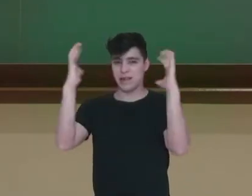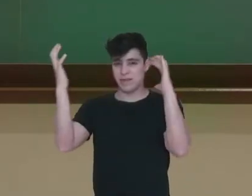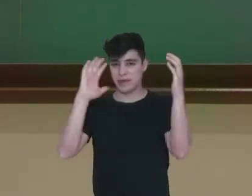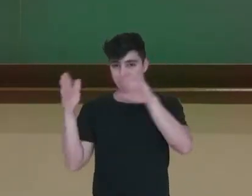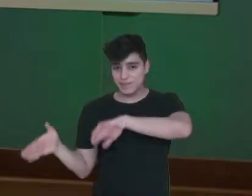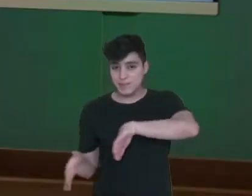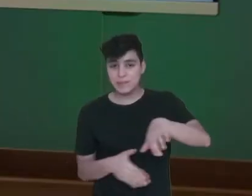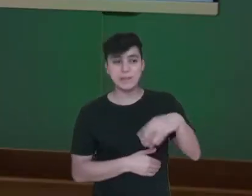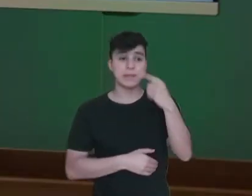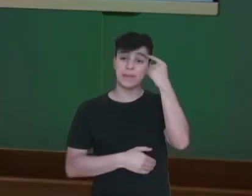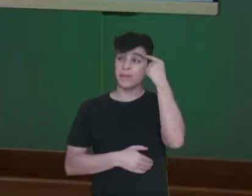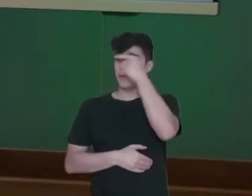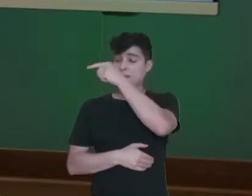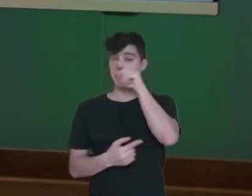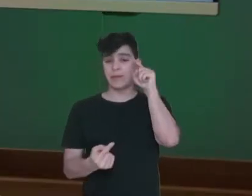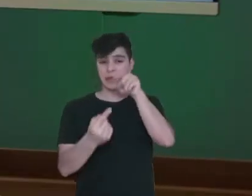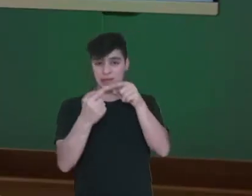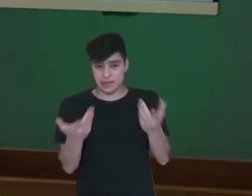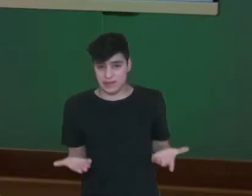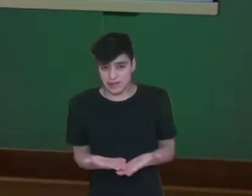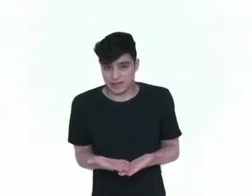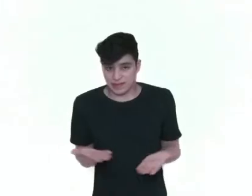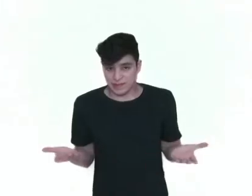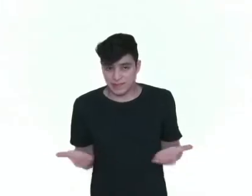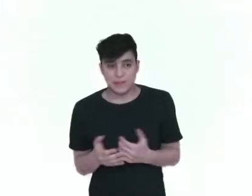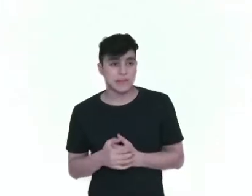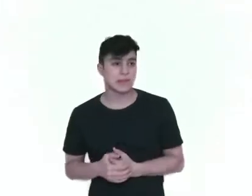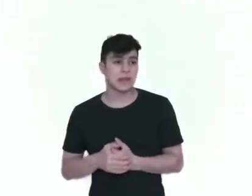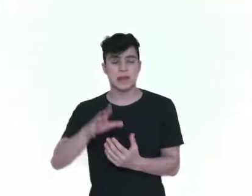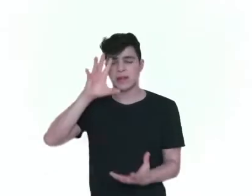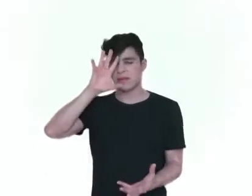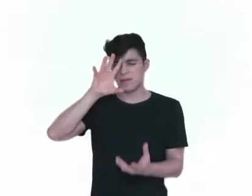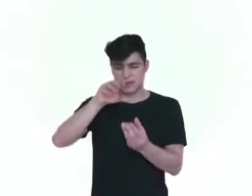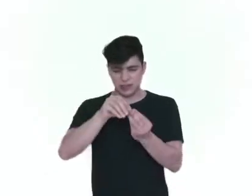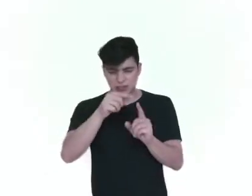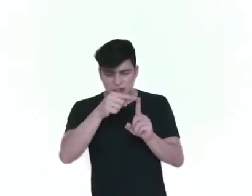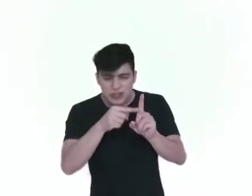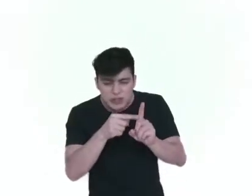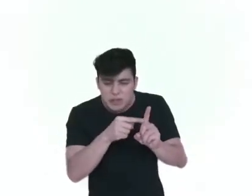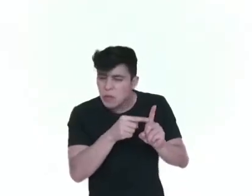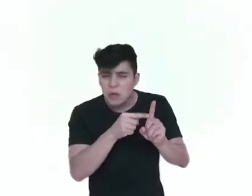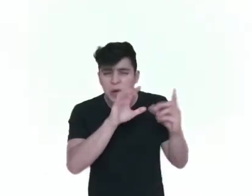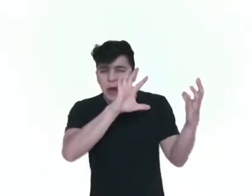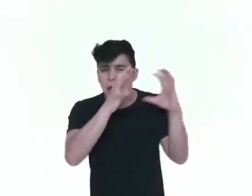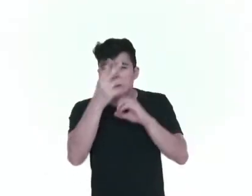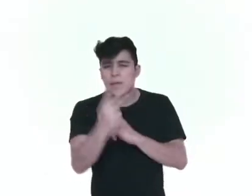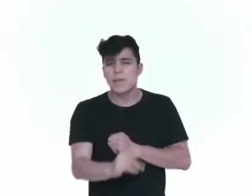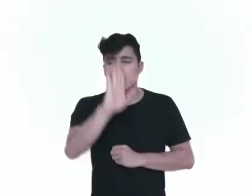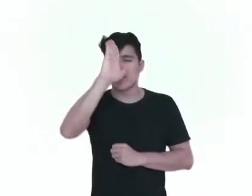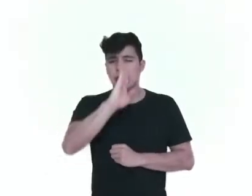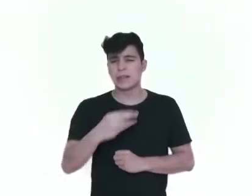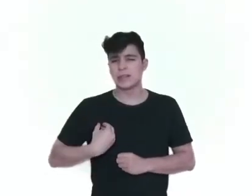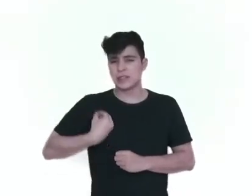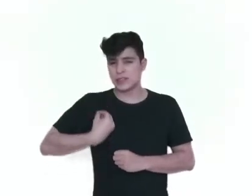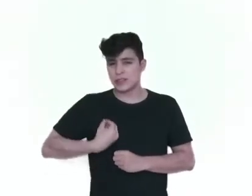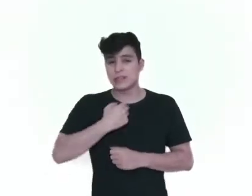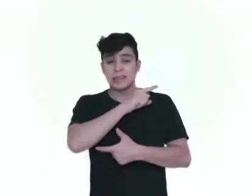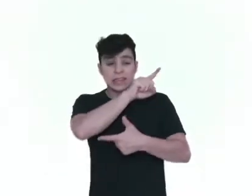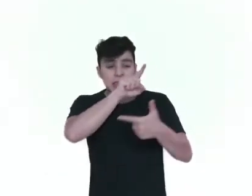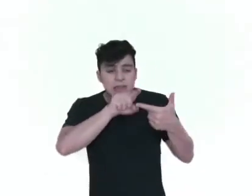juntos ali no objetivo da nossa aula de hoje. Compreender os tipos climáticos existentes no Brasil, bem como os